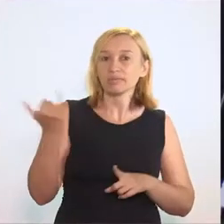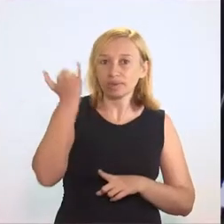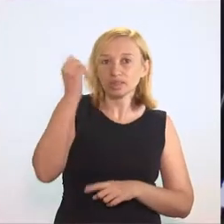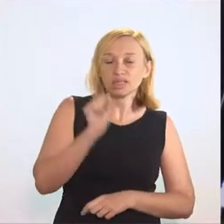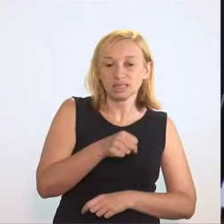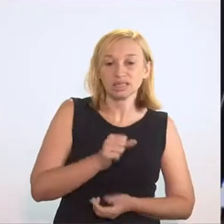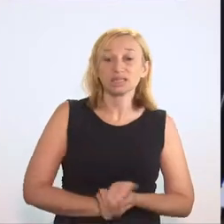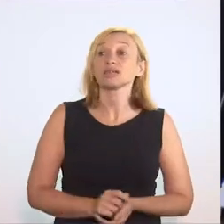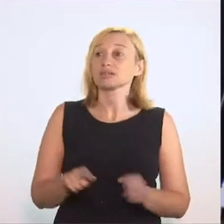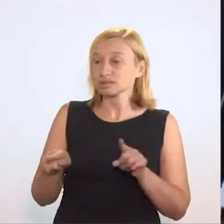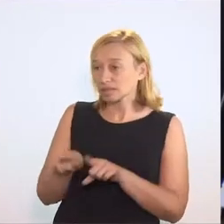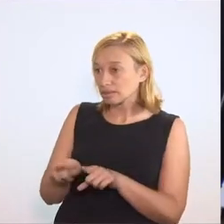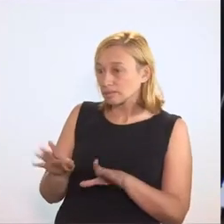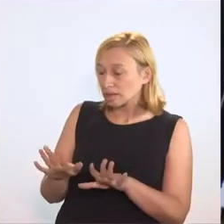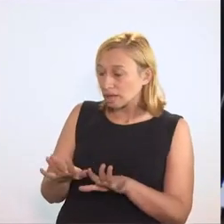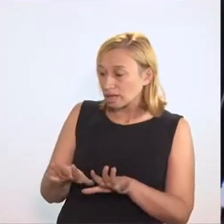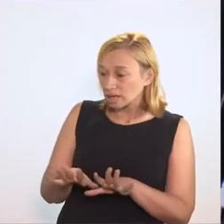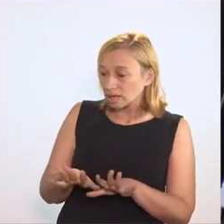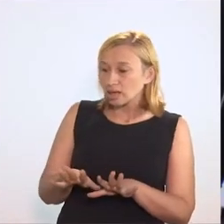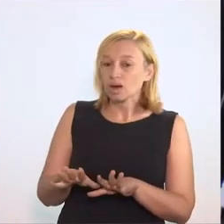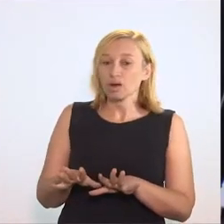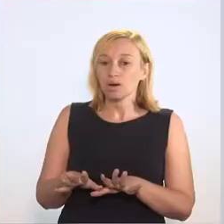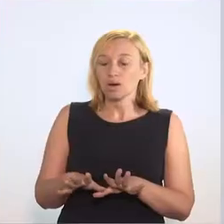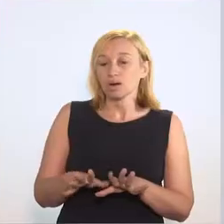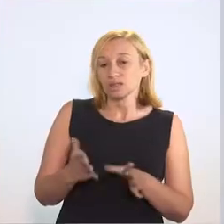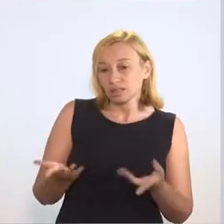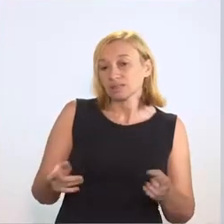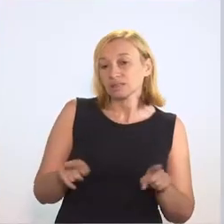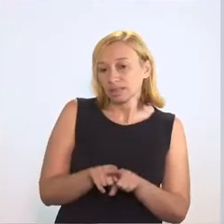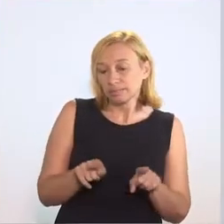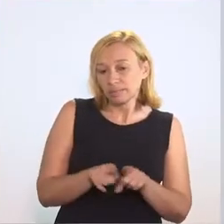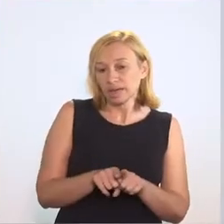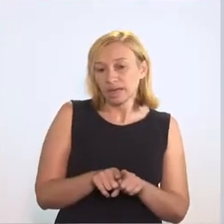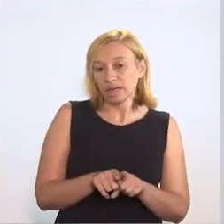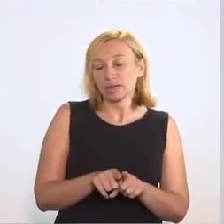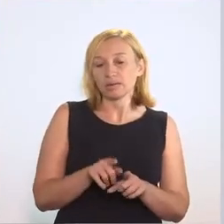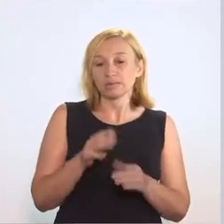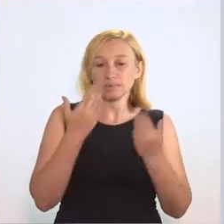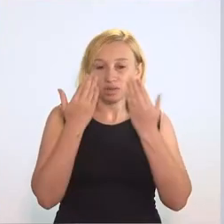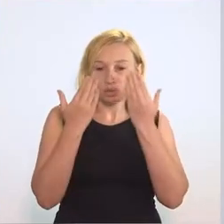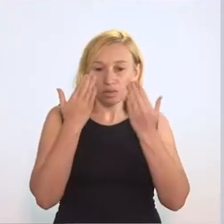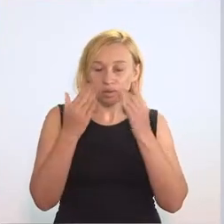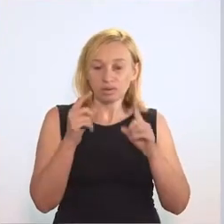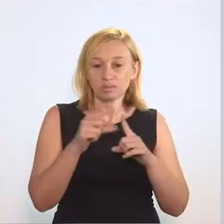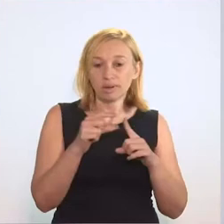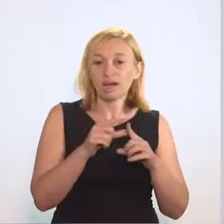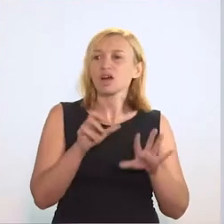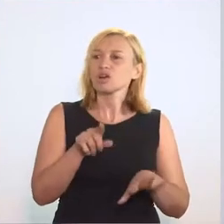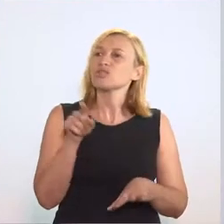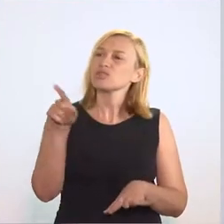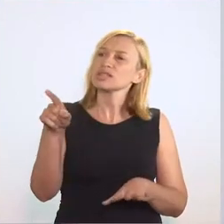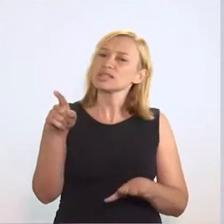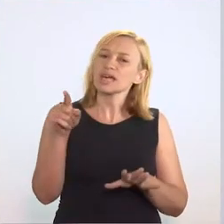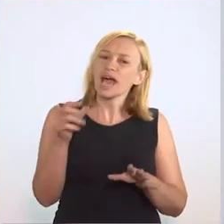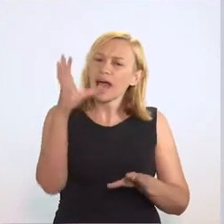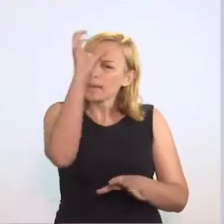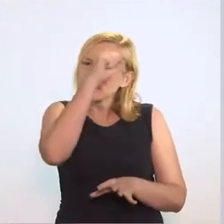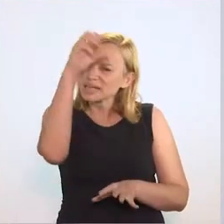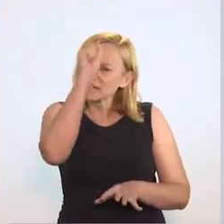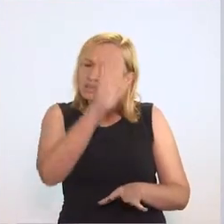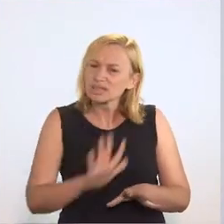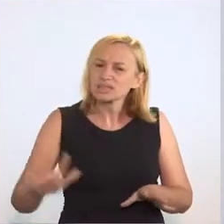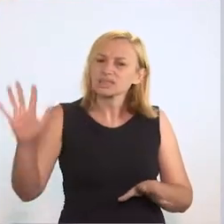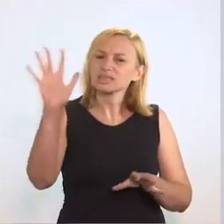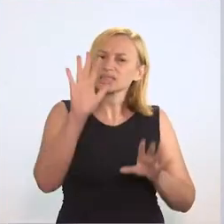muito importante. Até porque, por exemplo, o abuso psicológico é muito por meio das palavras. Érica, o que você tem aprendido nessa